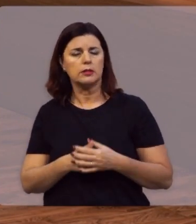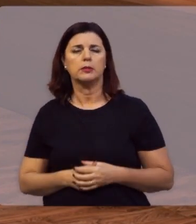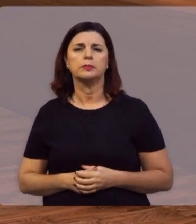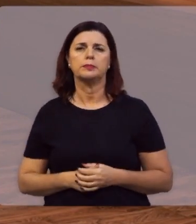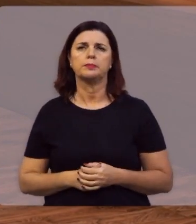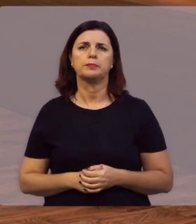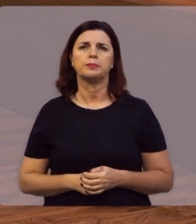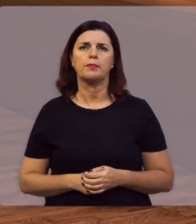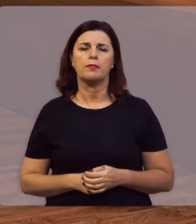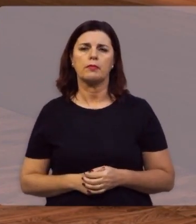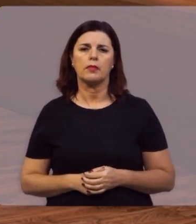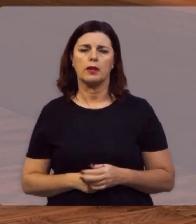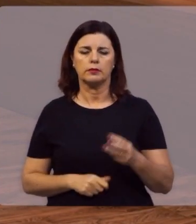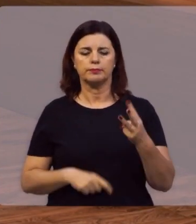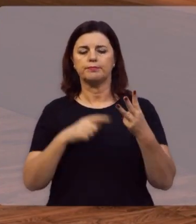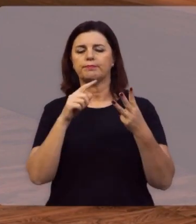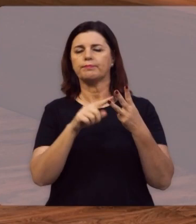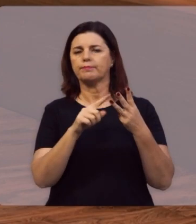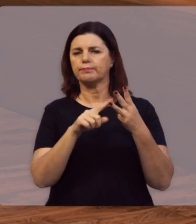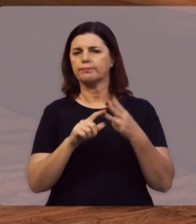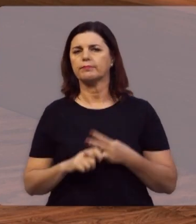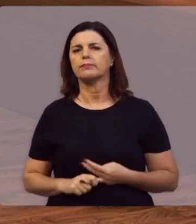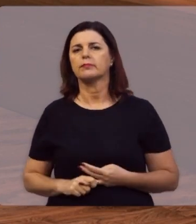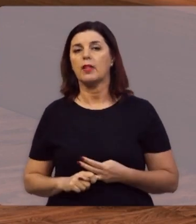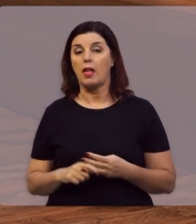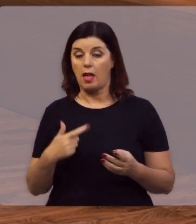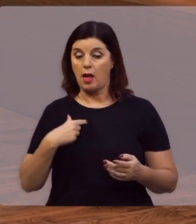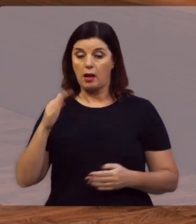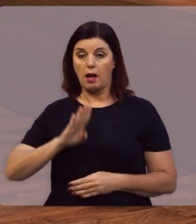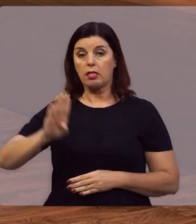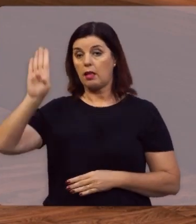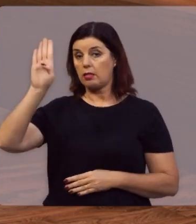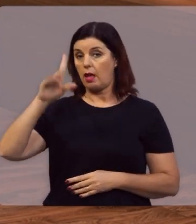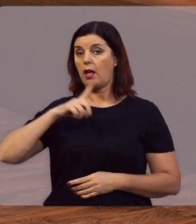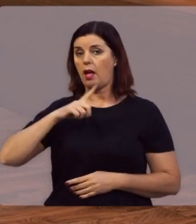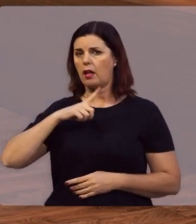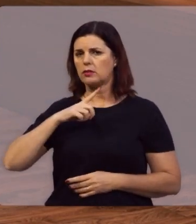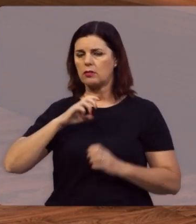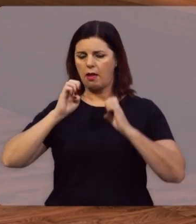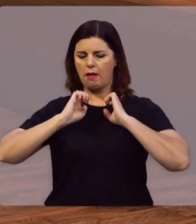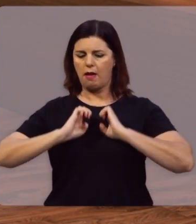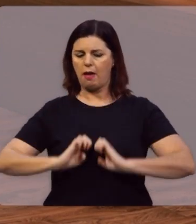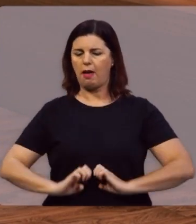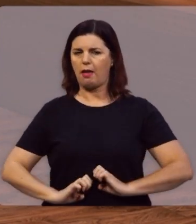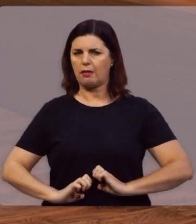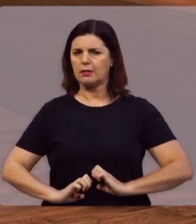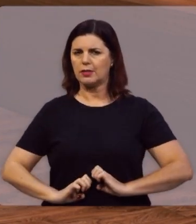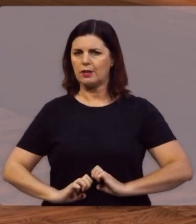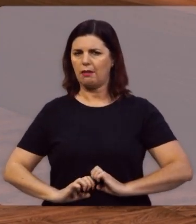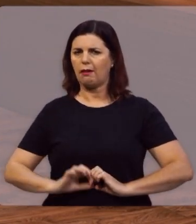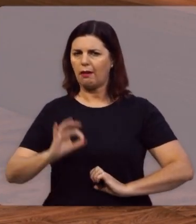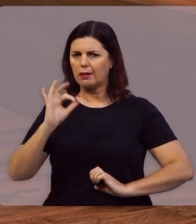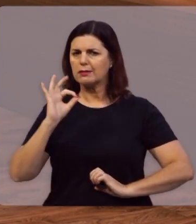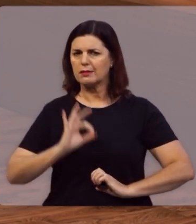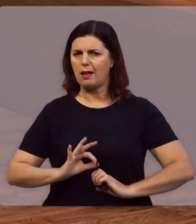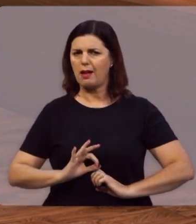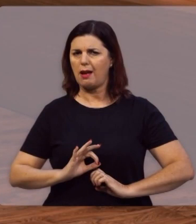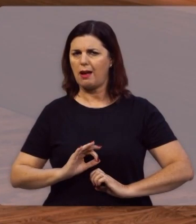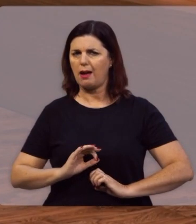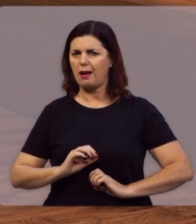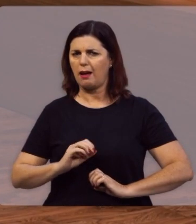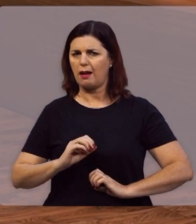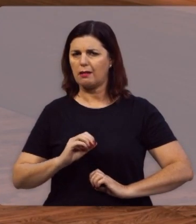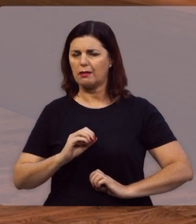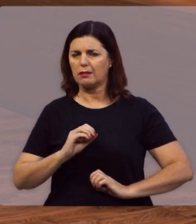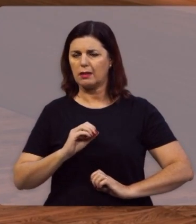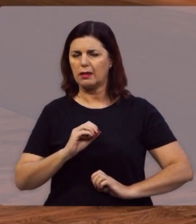manobra terceiro esse candidato tem uma ética granítica que não se deixe